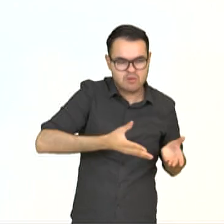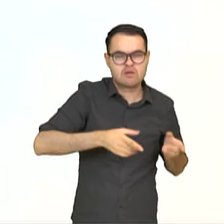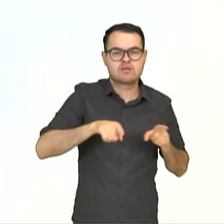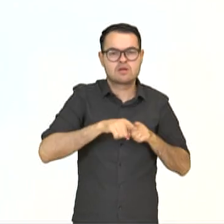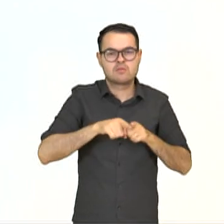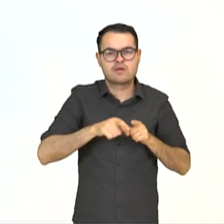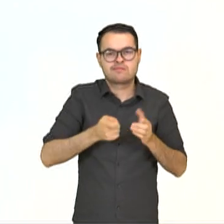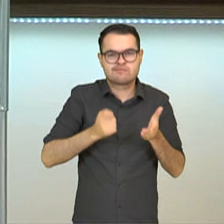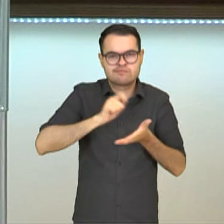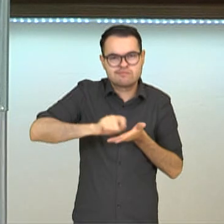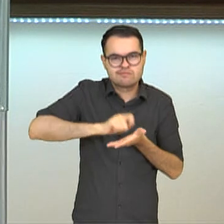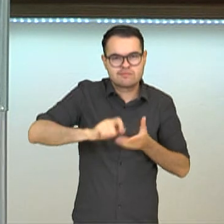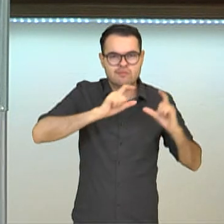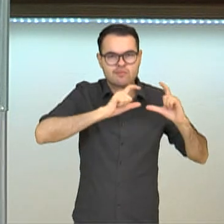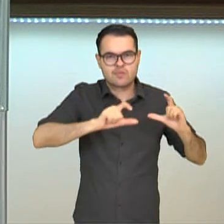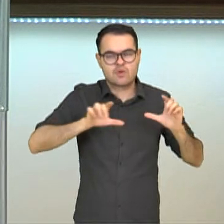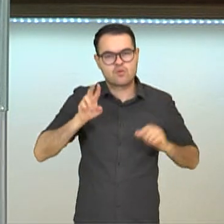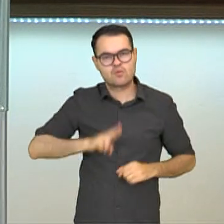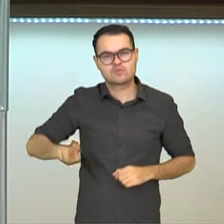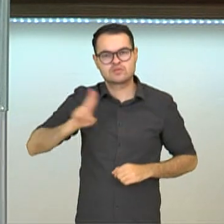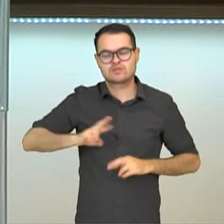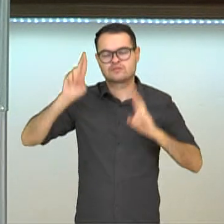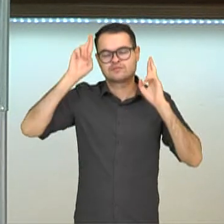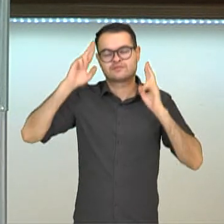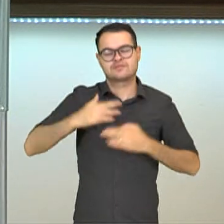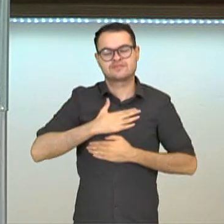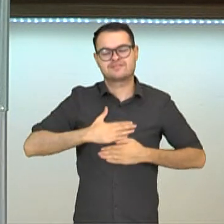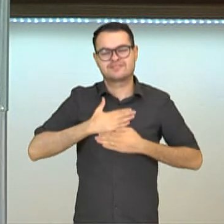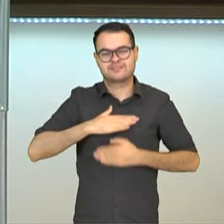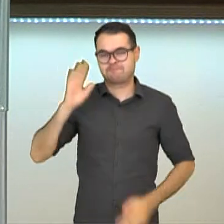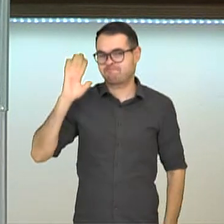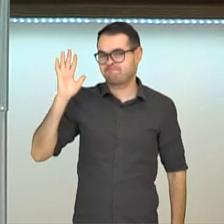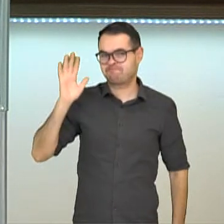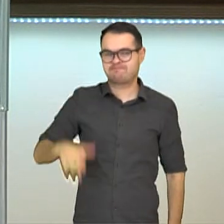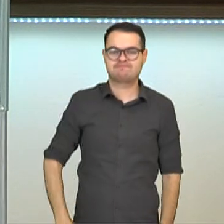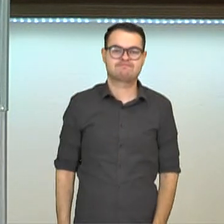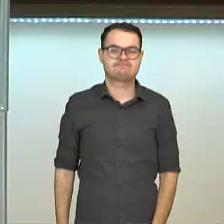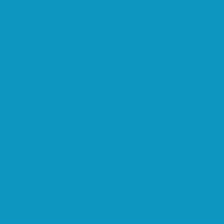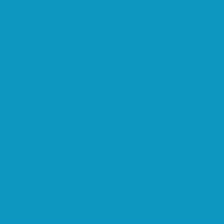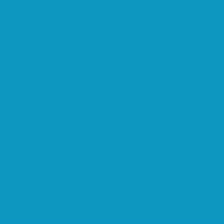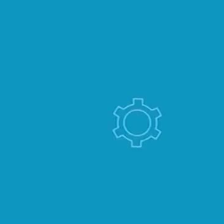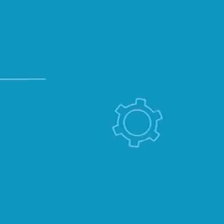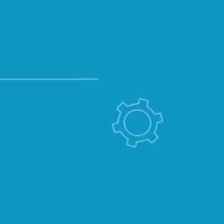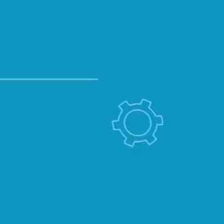um verso usando essa figura de linguagem. Espero que vocês tenham gostado e até a próxima aula.